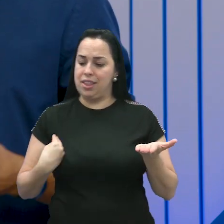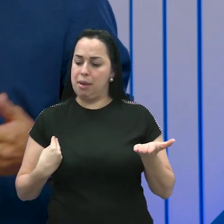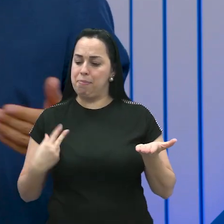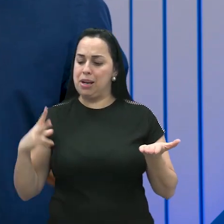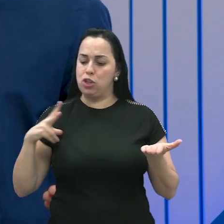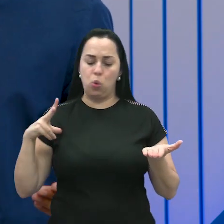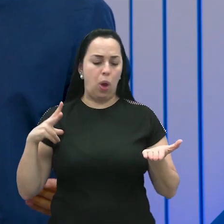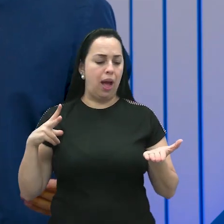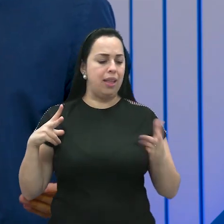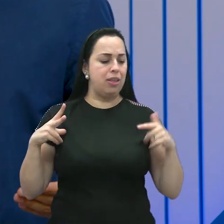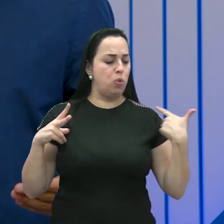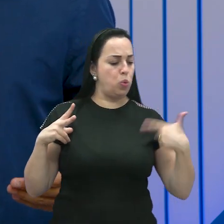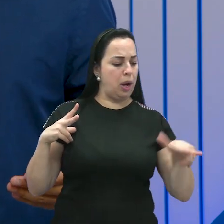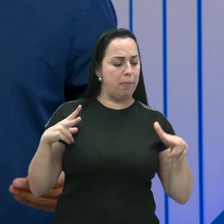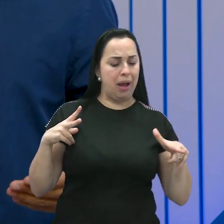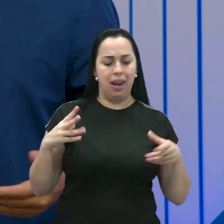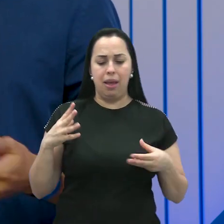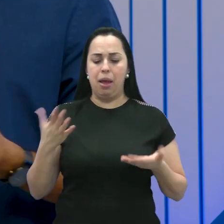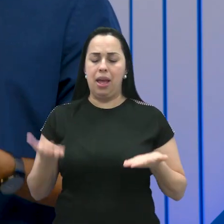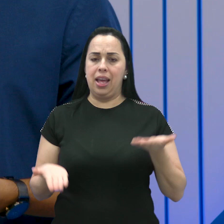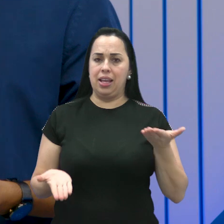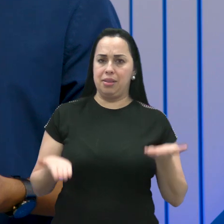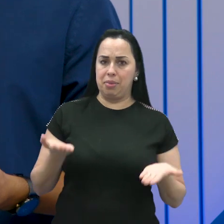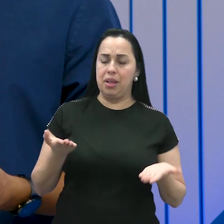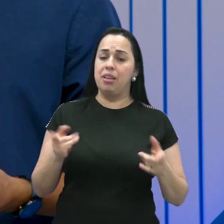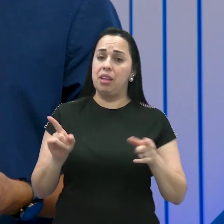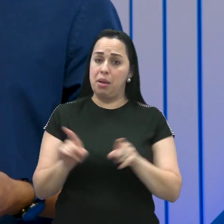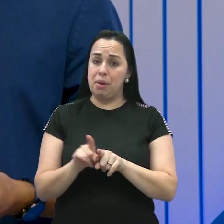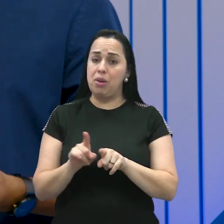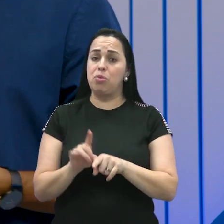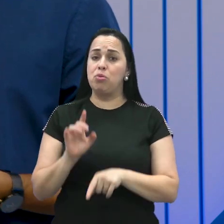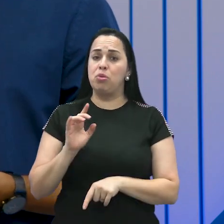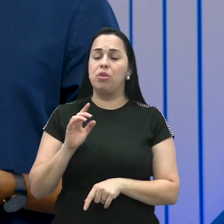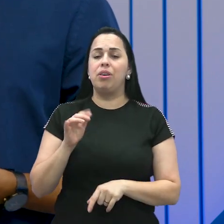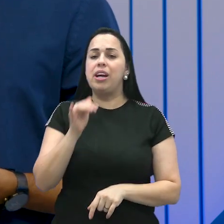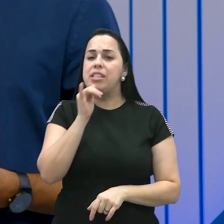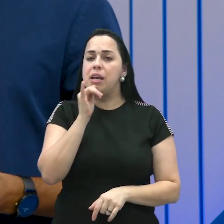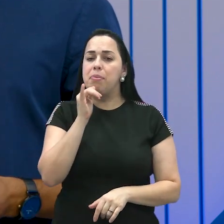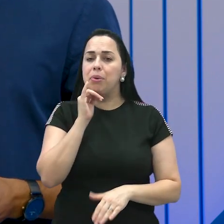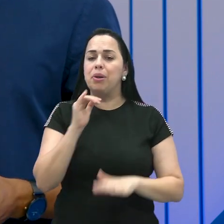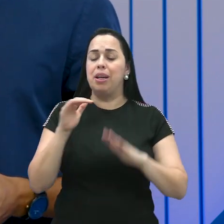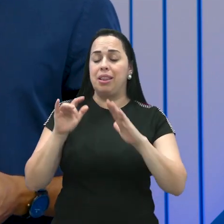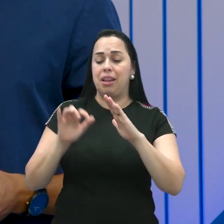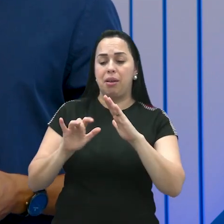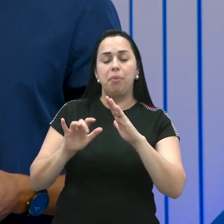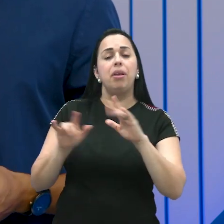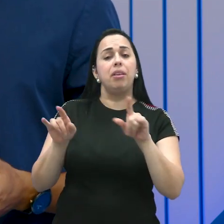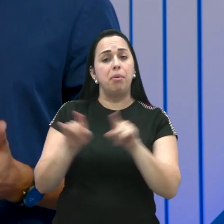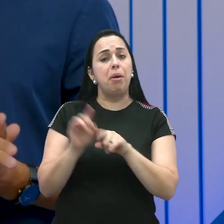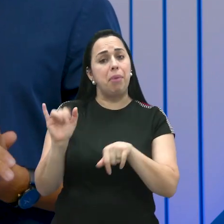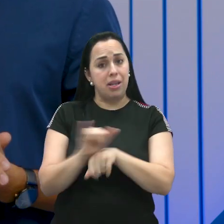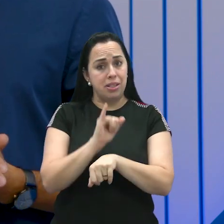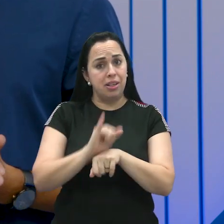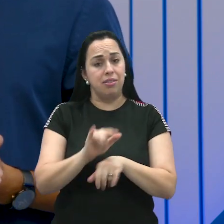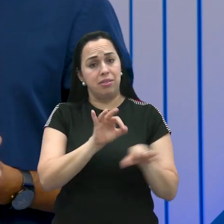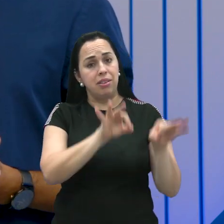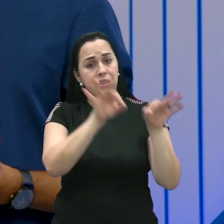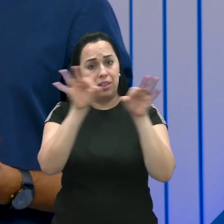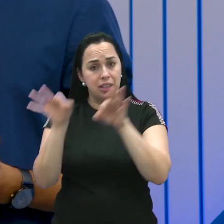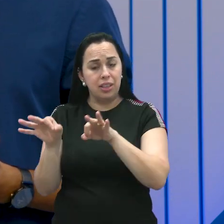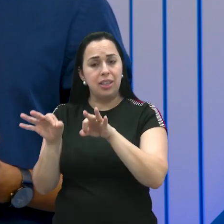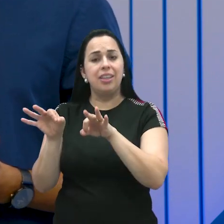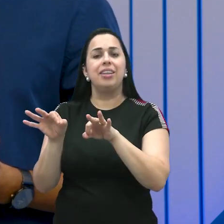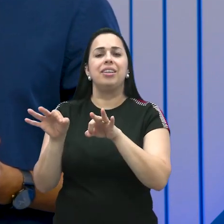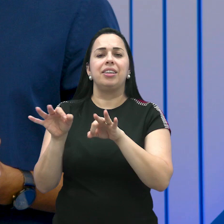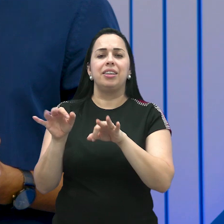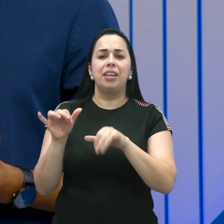vida pessoal e profissional até o surgimento de novas modalidades de trabalho, como o home office. Na reportagem a seguir, você confere como